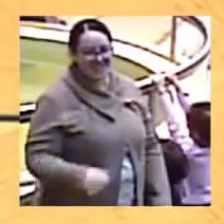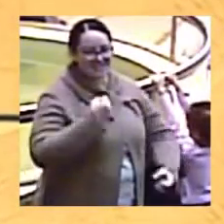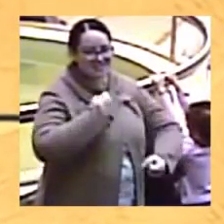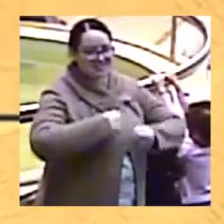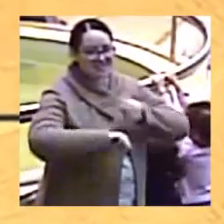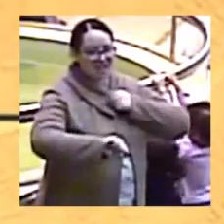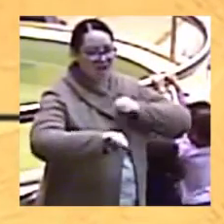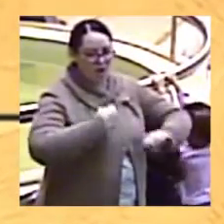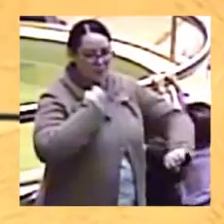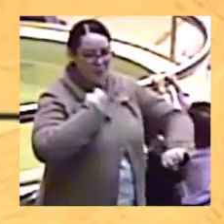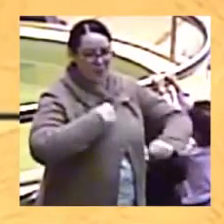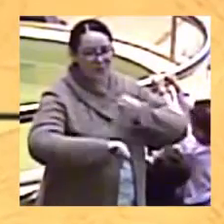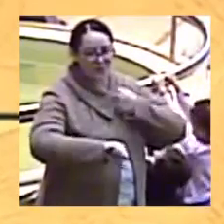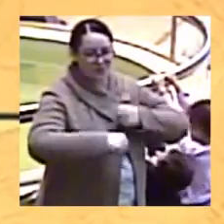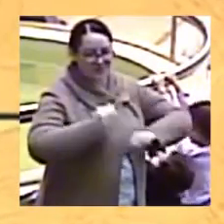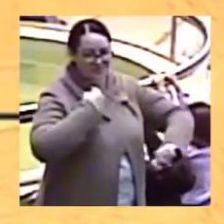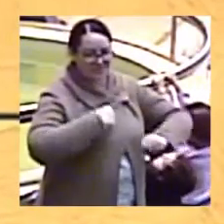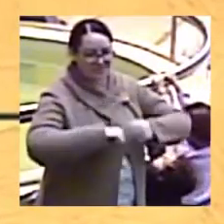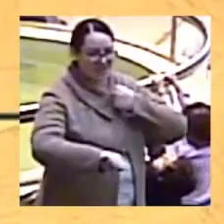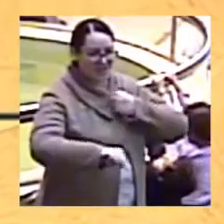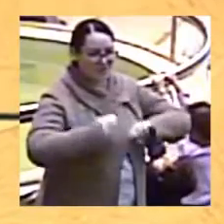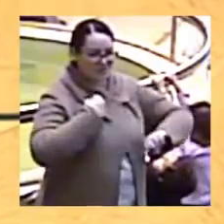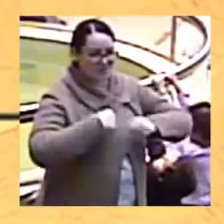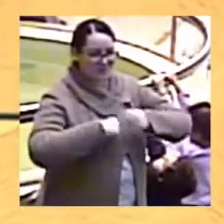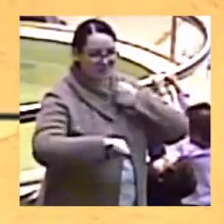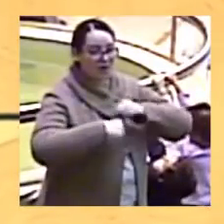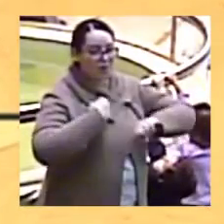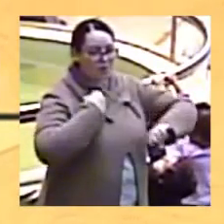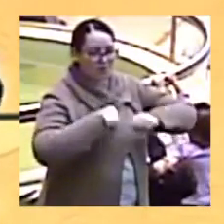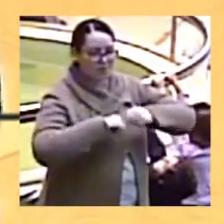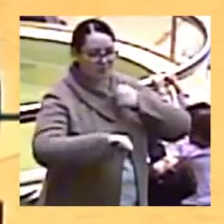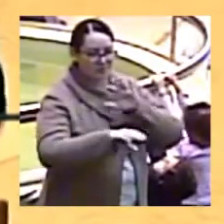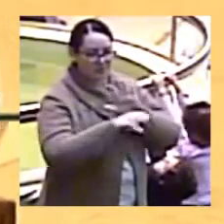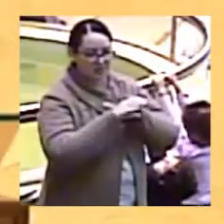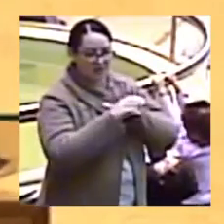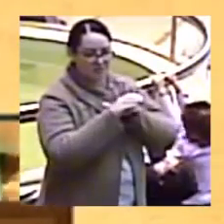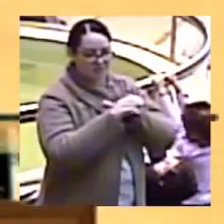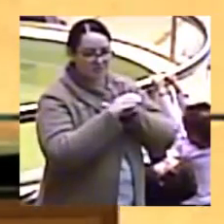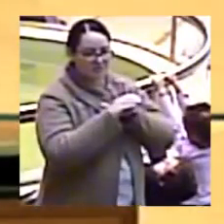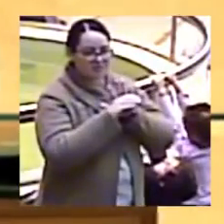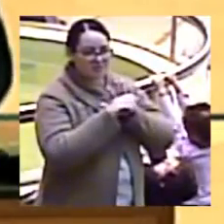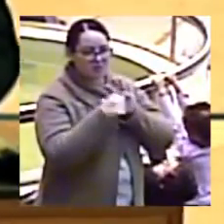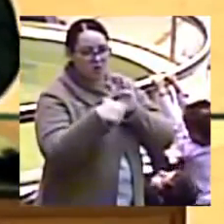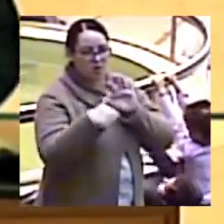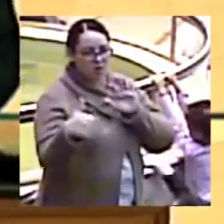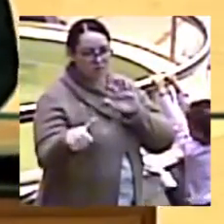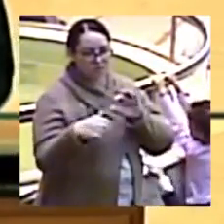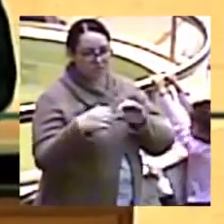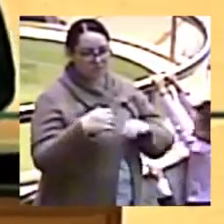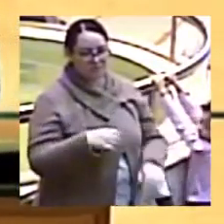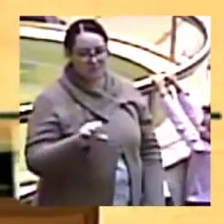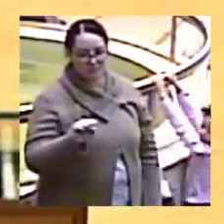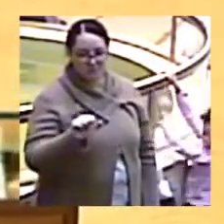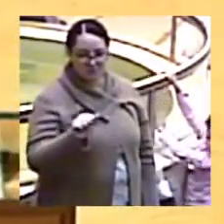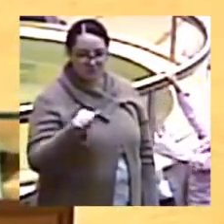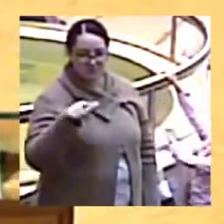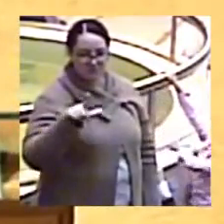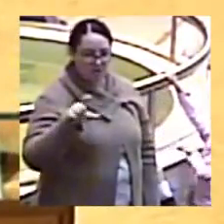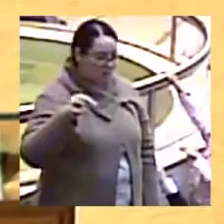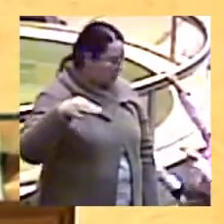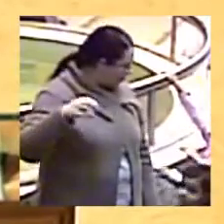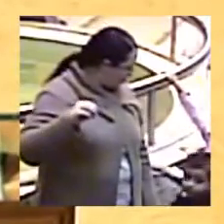capítulo 11, por gentileza. Salmos 11.